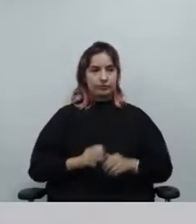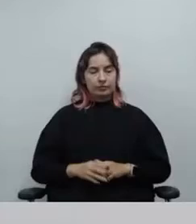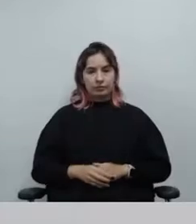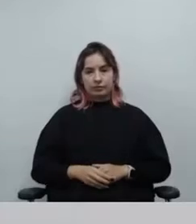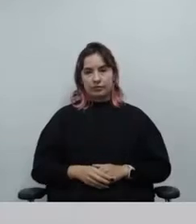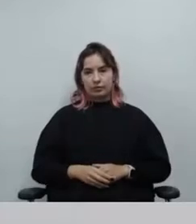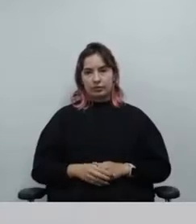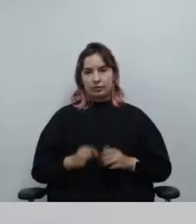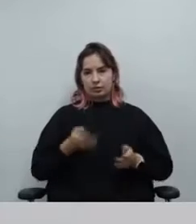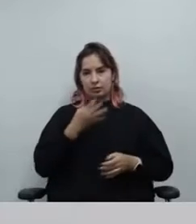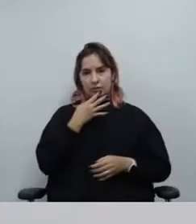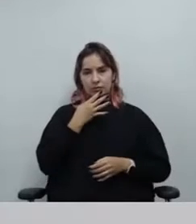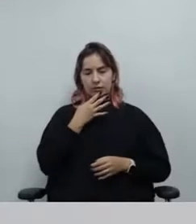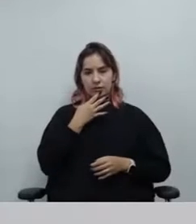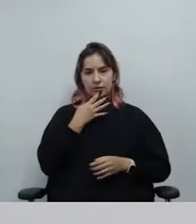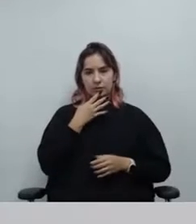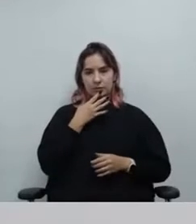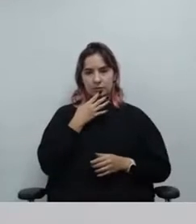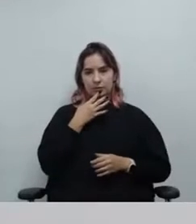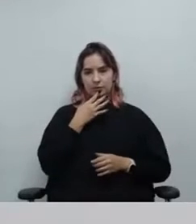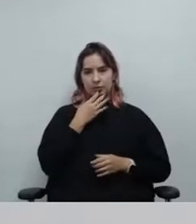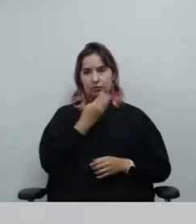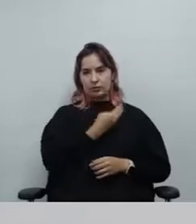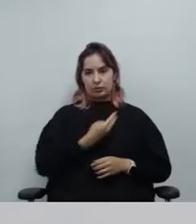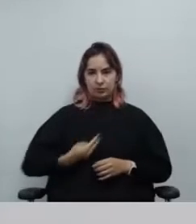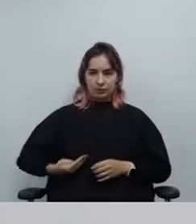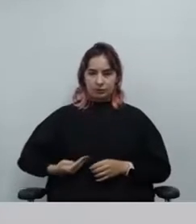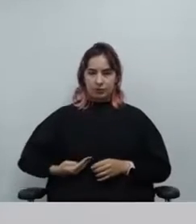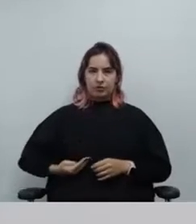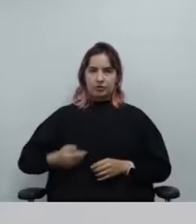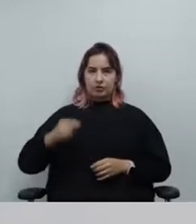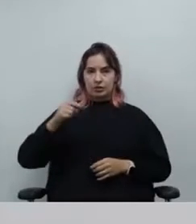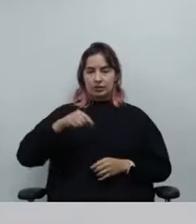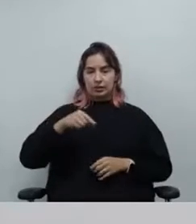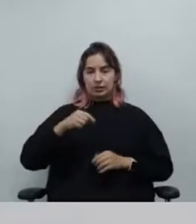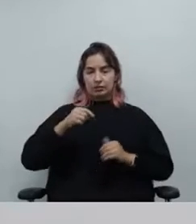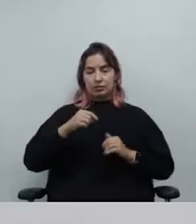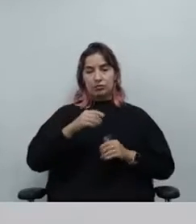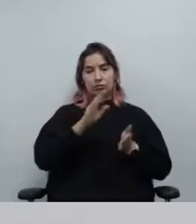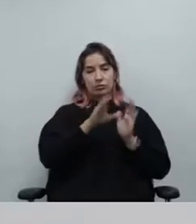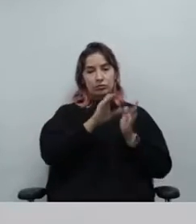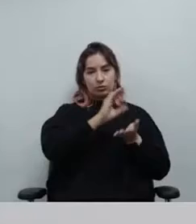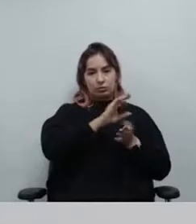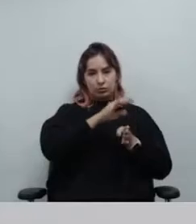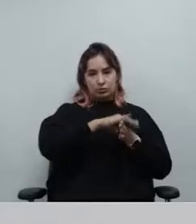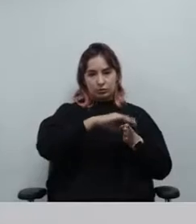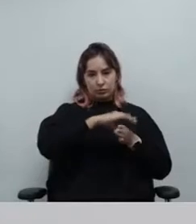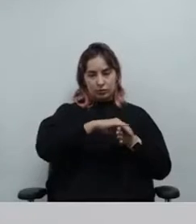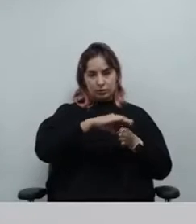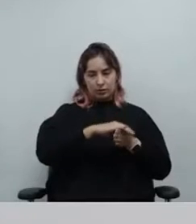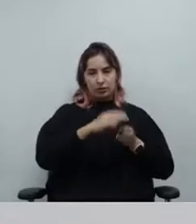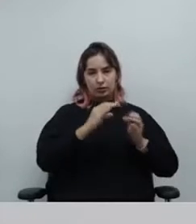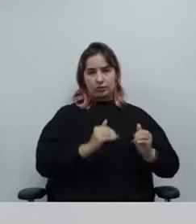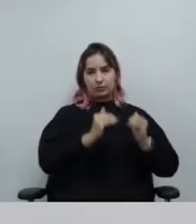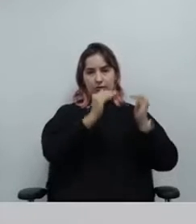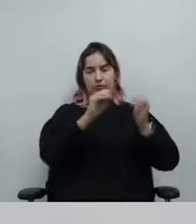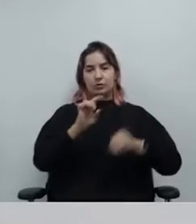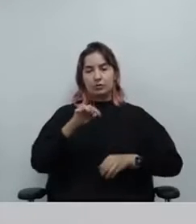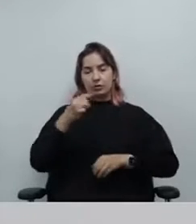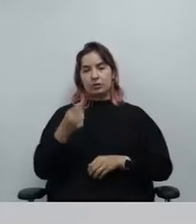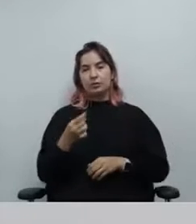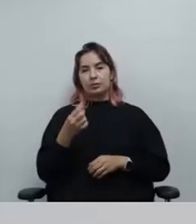Como já é de conhecimento público, esse concurso foi recentemente homologado aqui pelo Conselho Superior da Defensoria. Então, menos de 2 semanas após